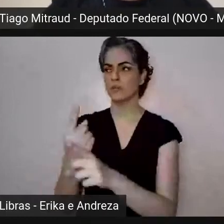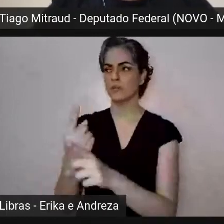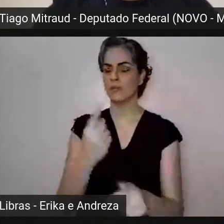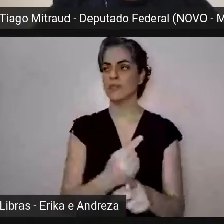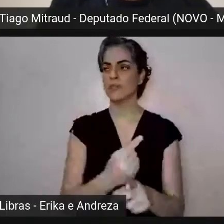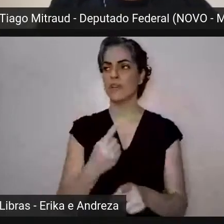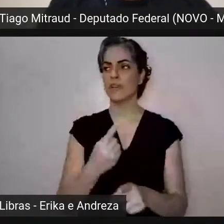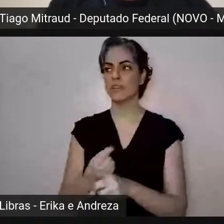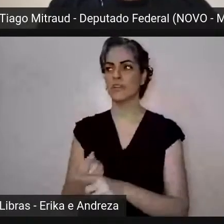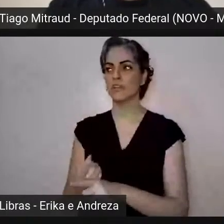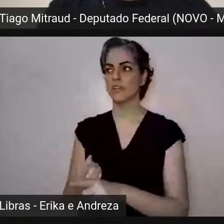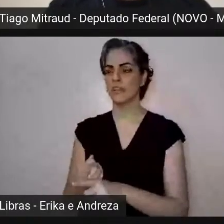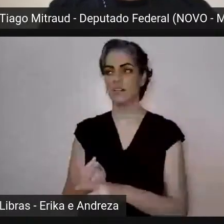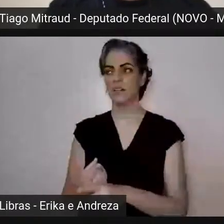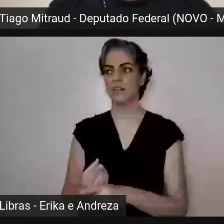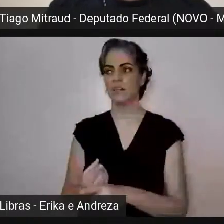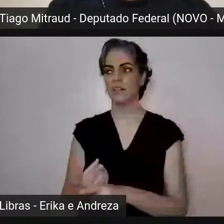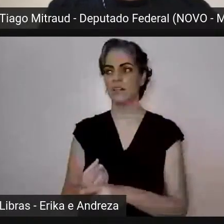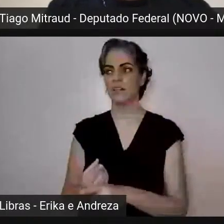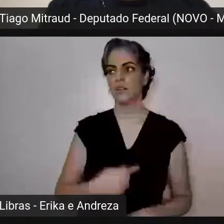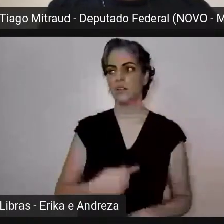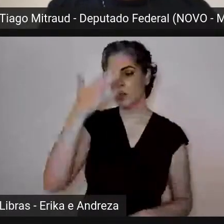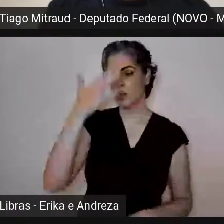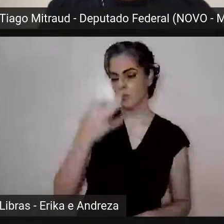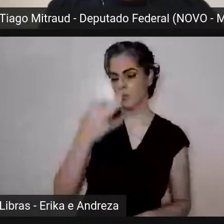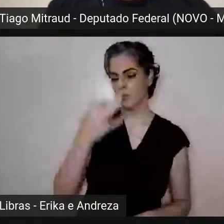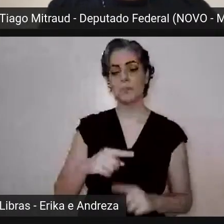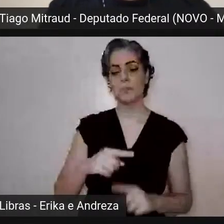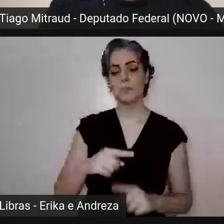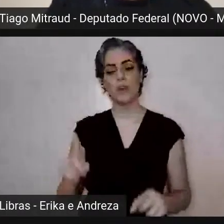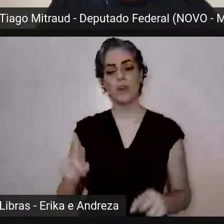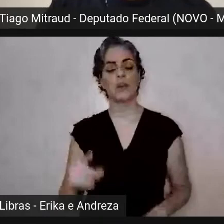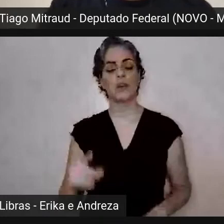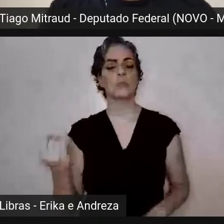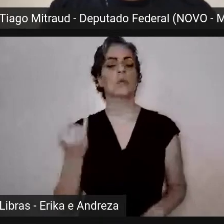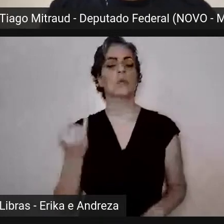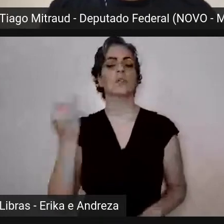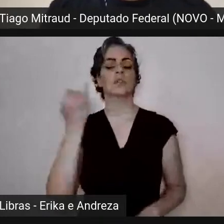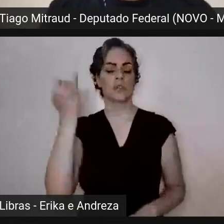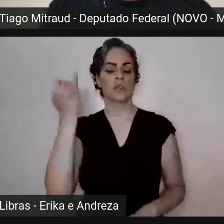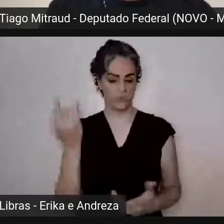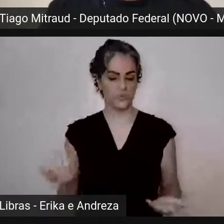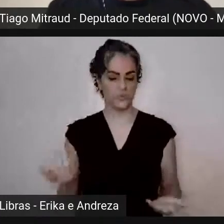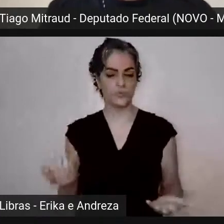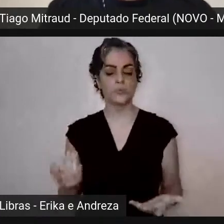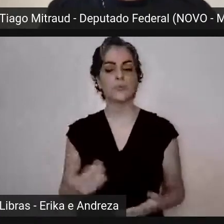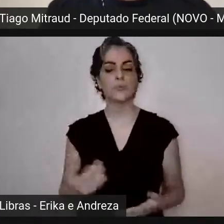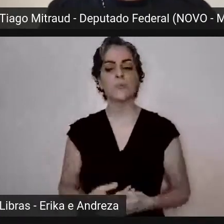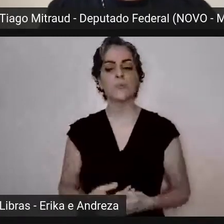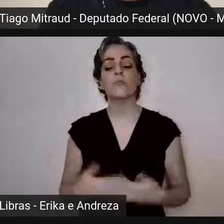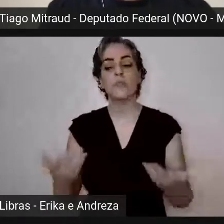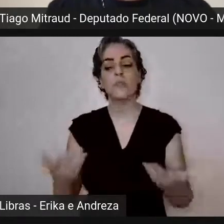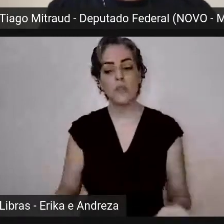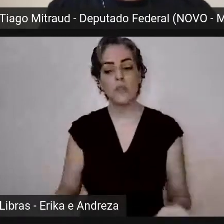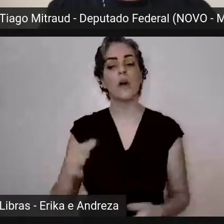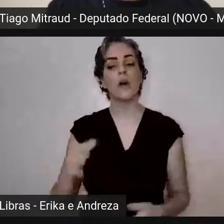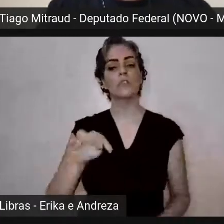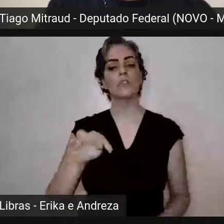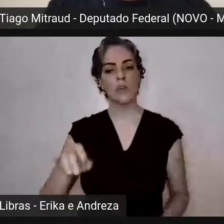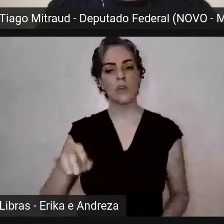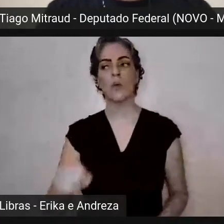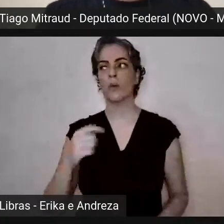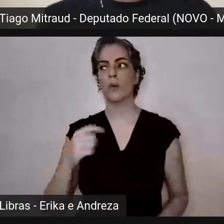entende, isso é essencial, né, no debate político. Mas, Tiago, eu estou com essa preocupação, sim, de